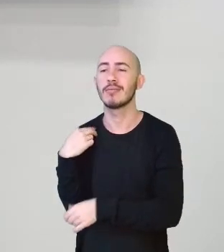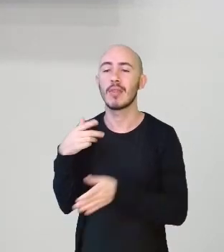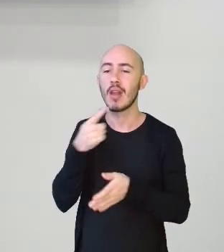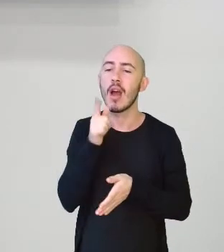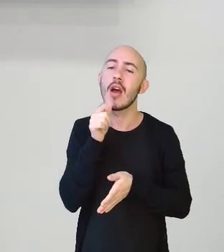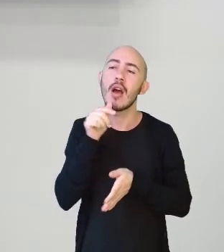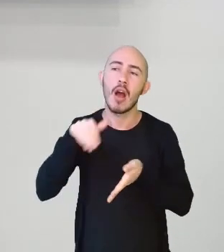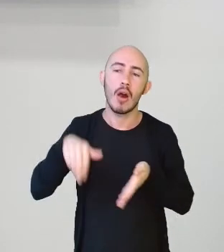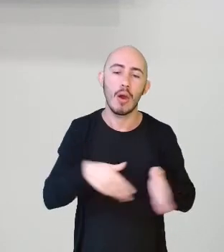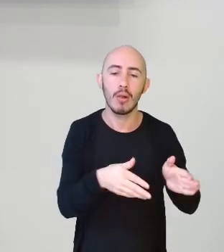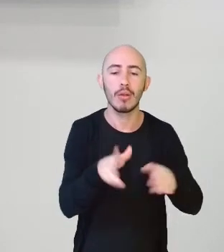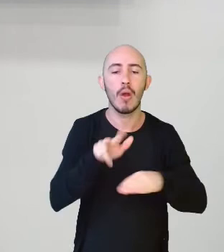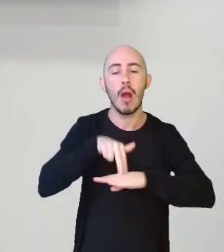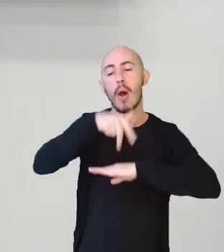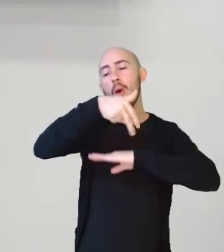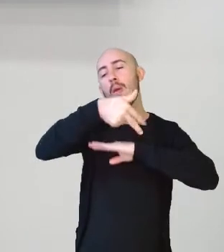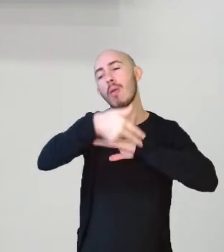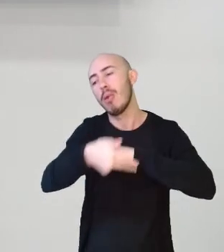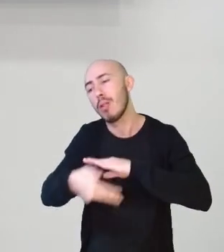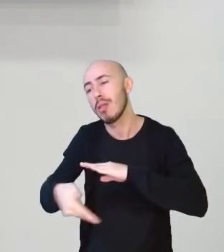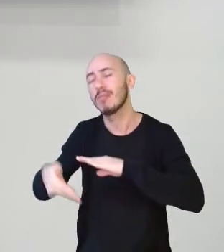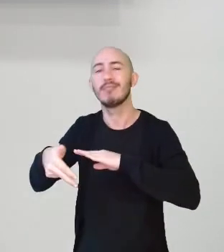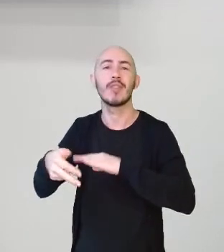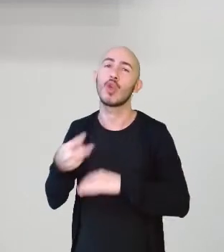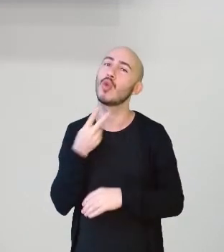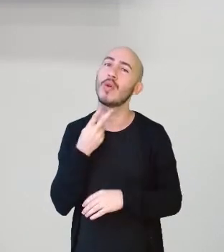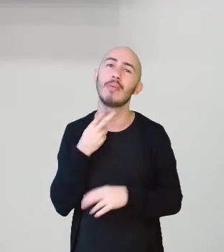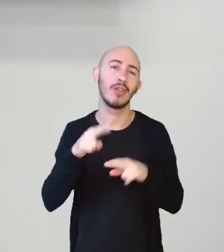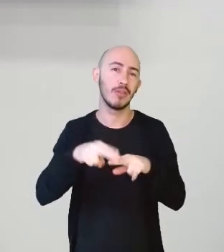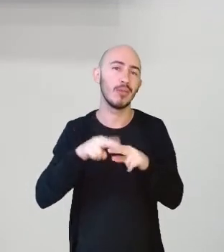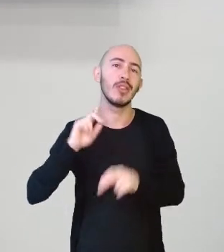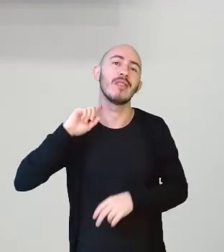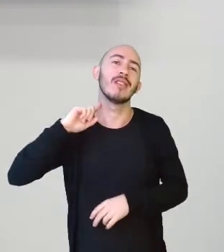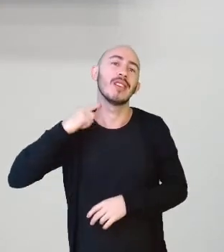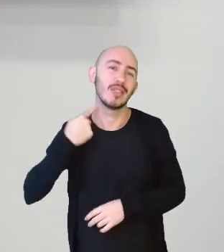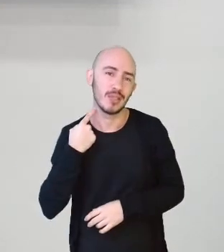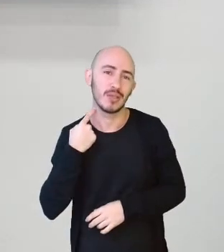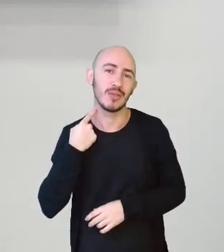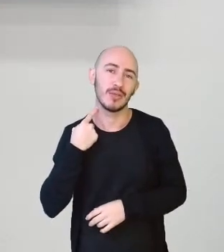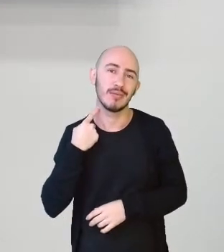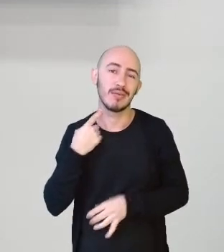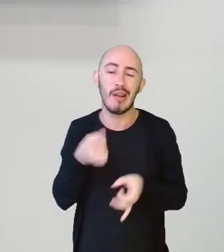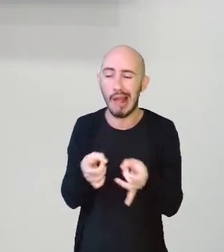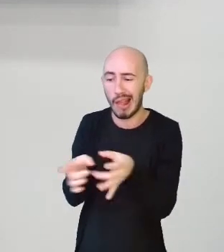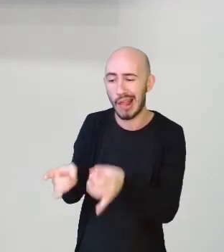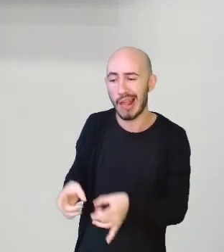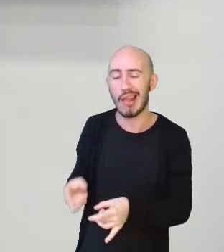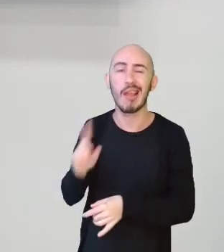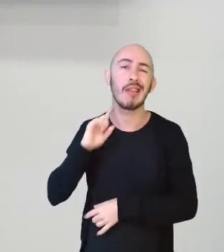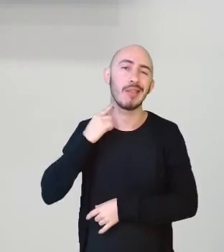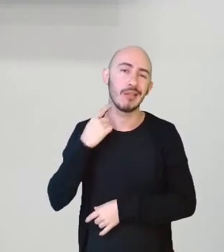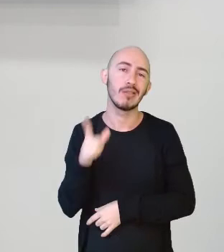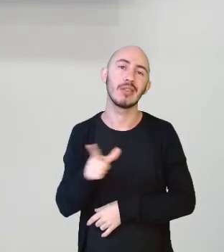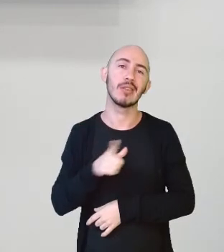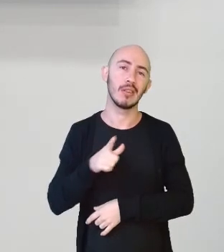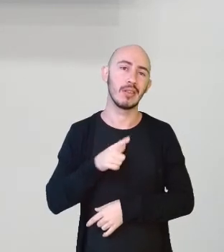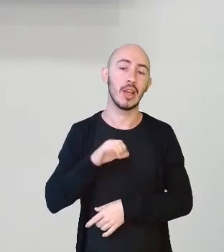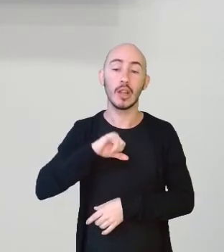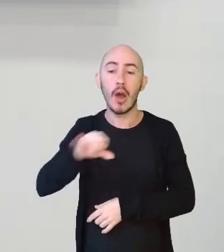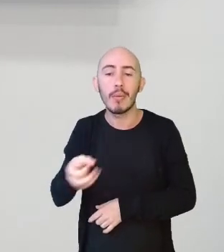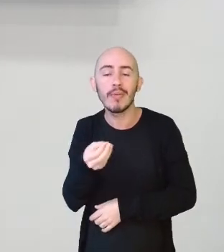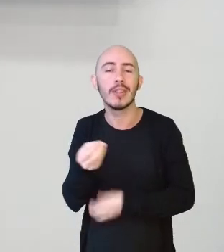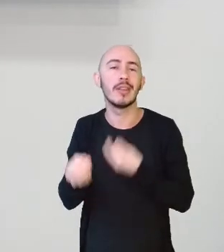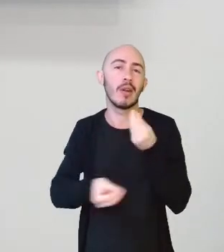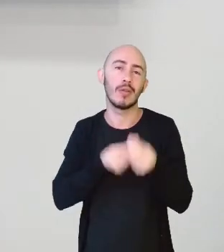rio, não é um banho de mar. Tem lugares que não dá, porque a poluição é tão grande que é mais lixo do que tudo. E a gente não tem como aproveitar aquele